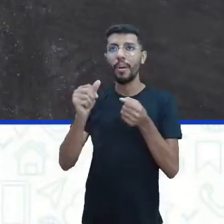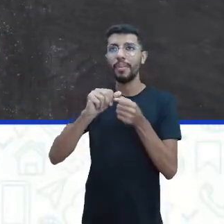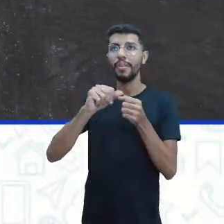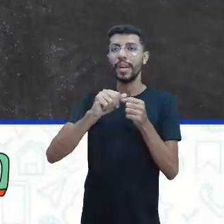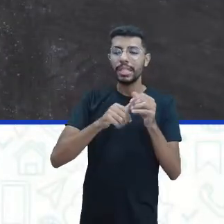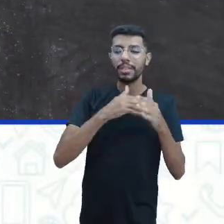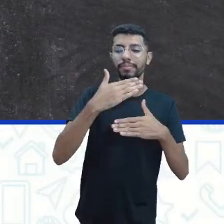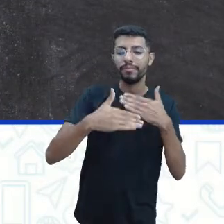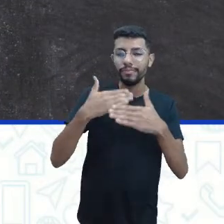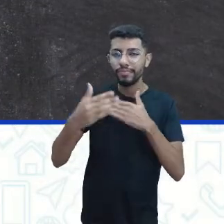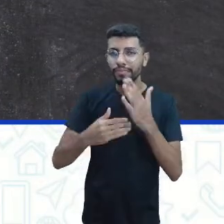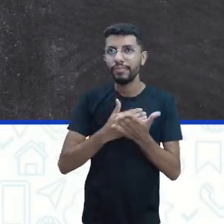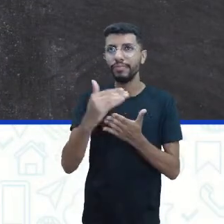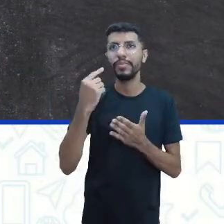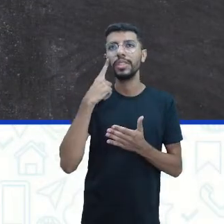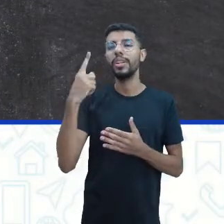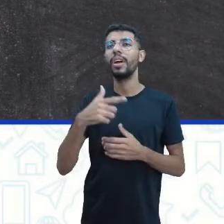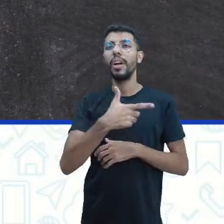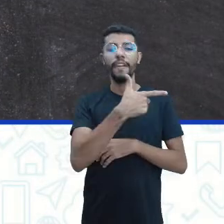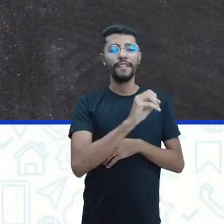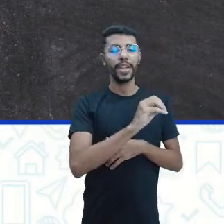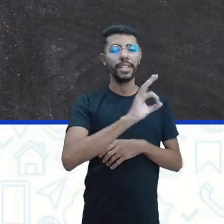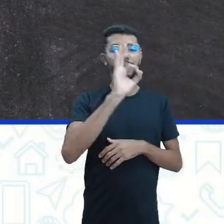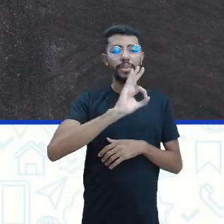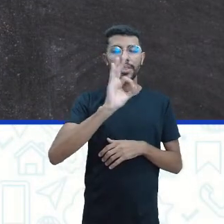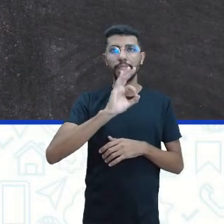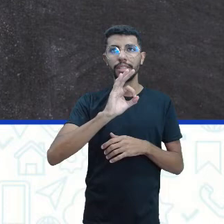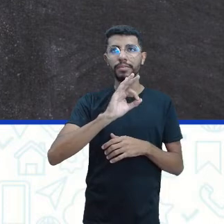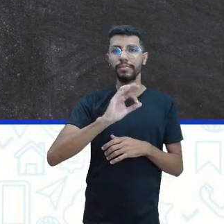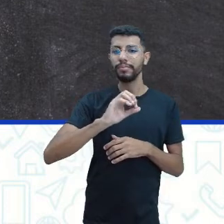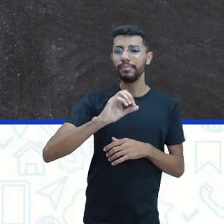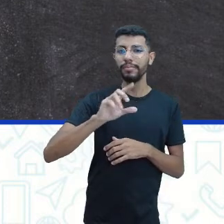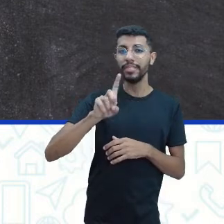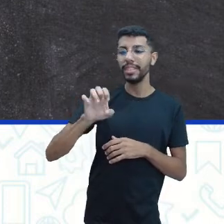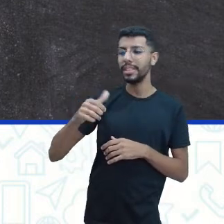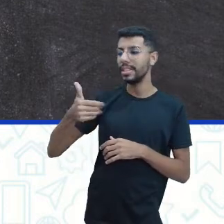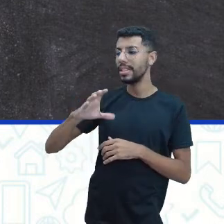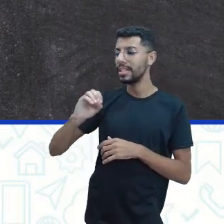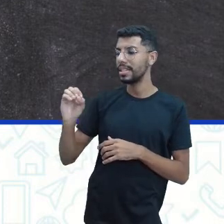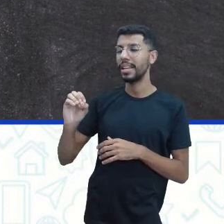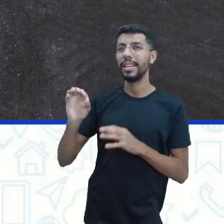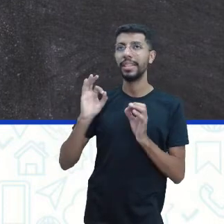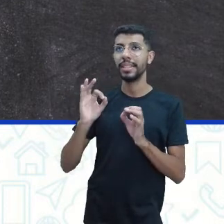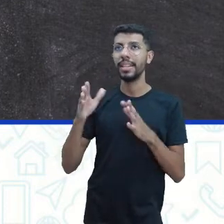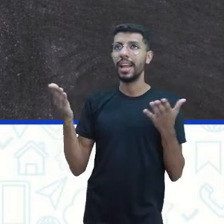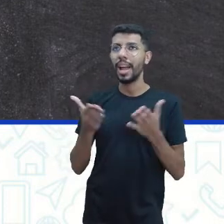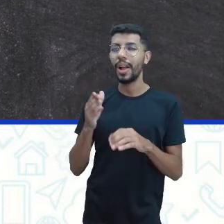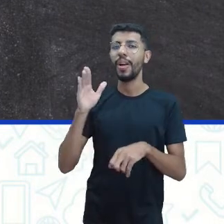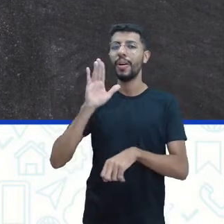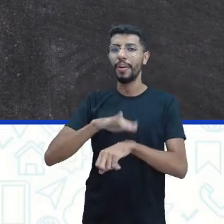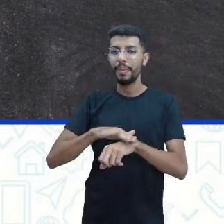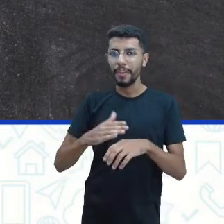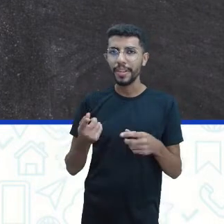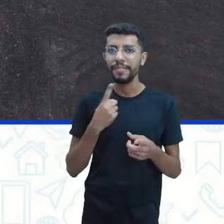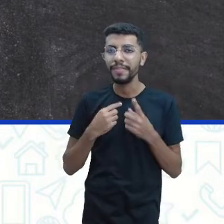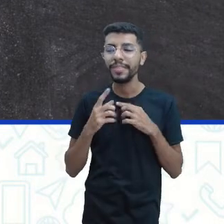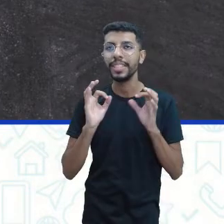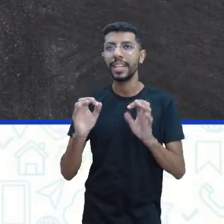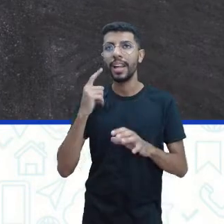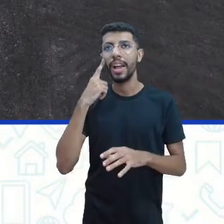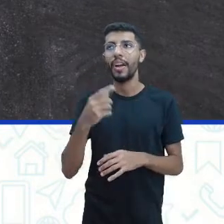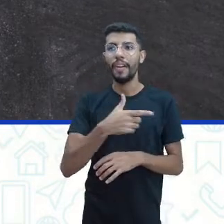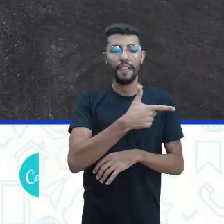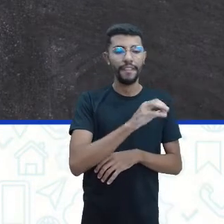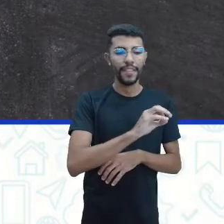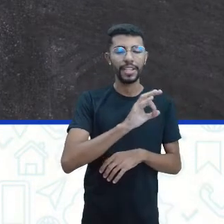processo inicial. 20% de 100, pronto, agora a gente chegou na parte desejada, né? 20% de 100, aí fica